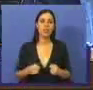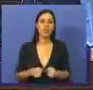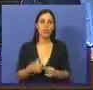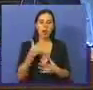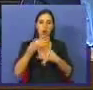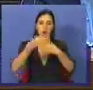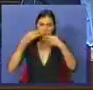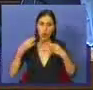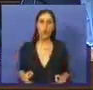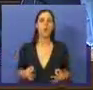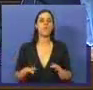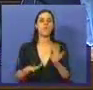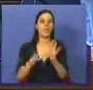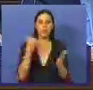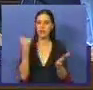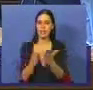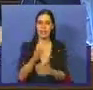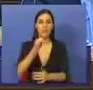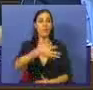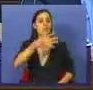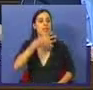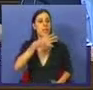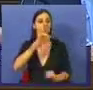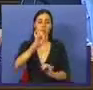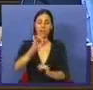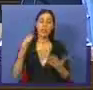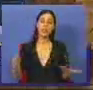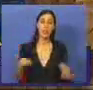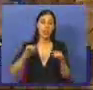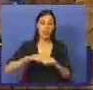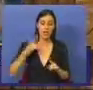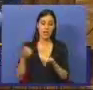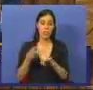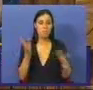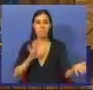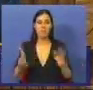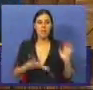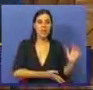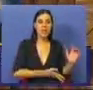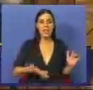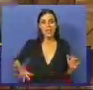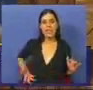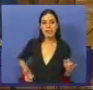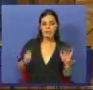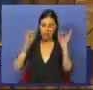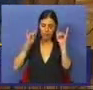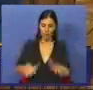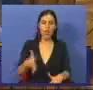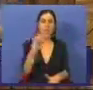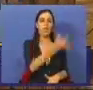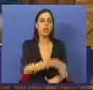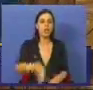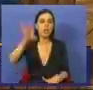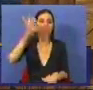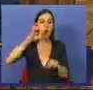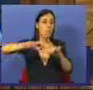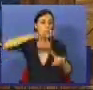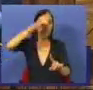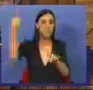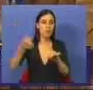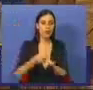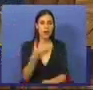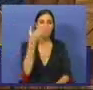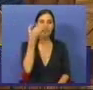a convicção que empresta sempre às suas intervenções, que este ano a média do desemprego, no final de 2008, a média anual,